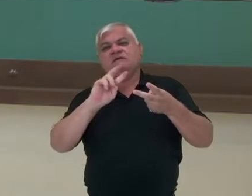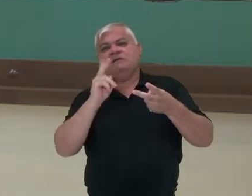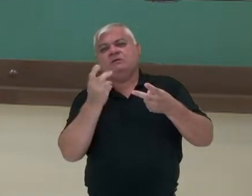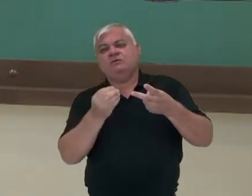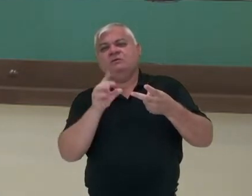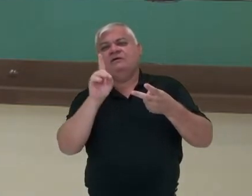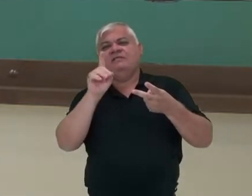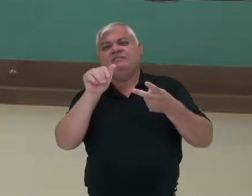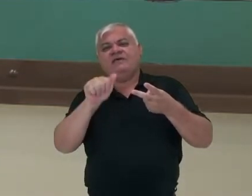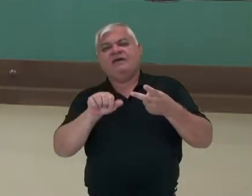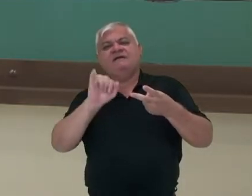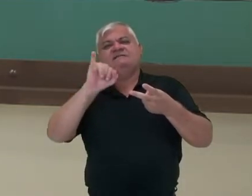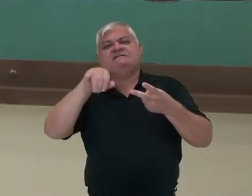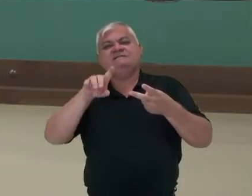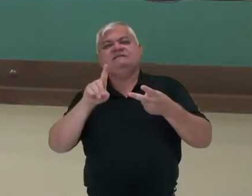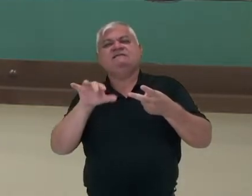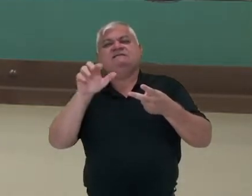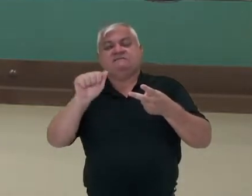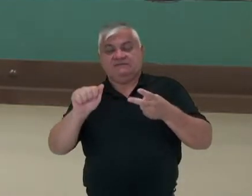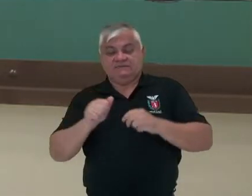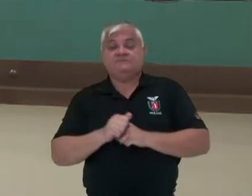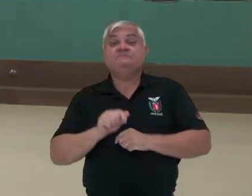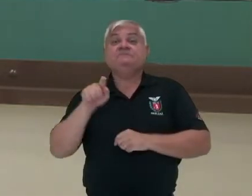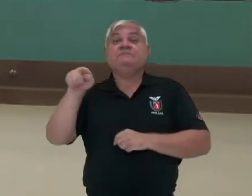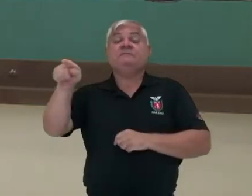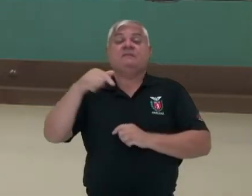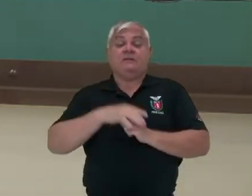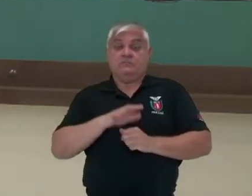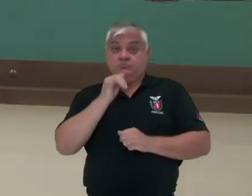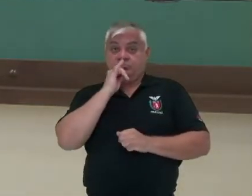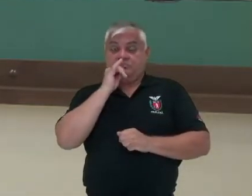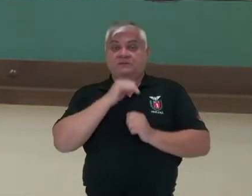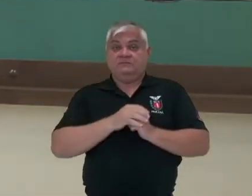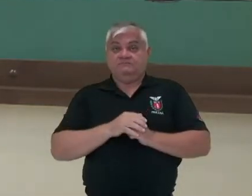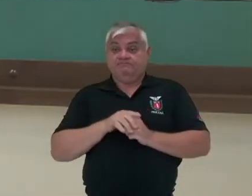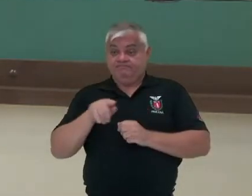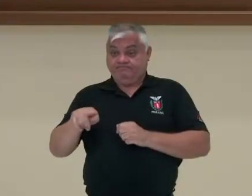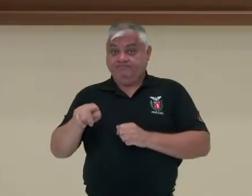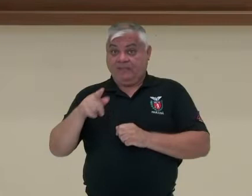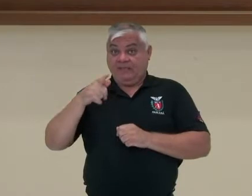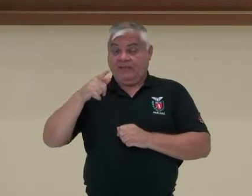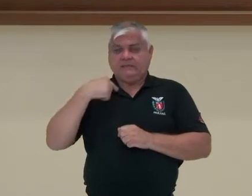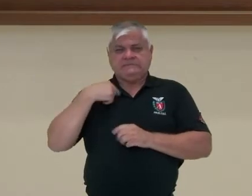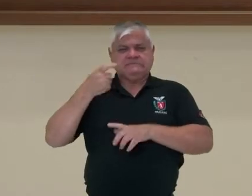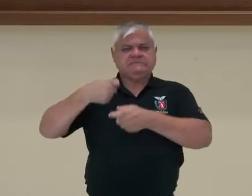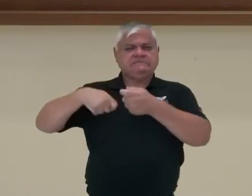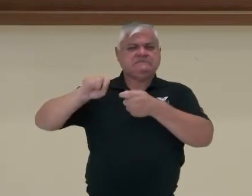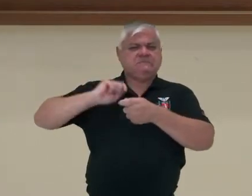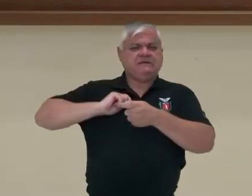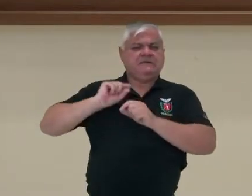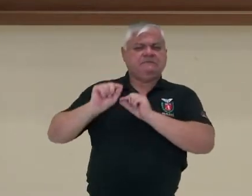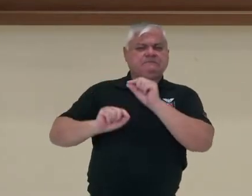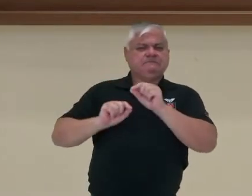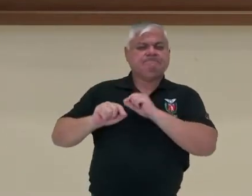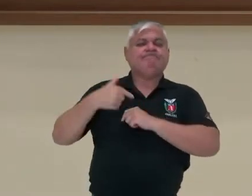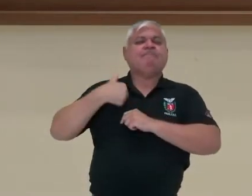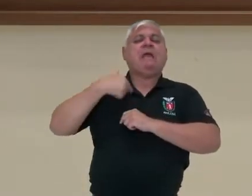coroa espanhola ela transferiu para particulares, que eram os adelantados. Então, ela permitia que esses